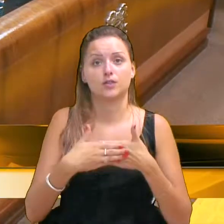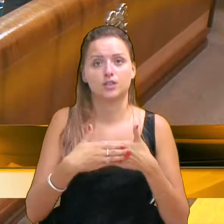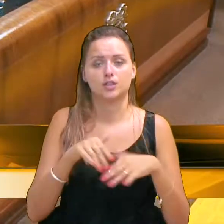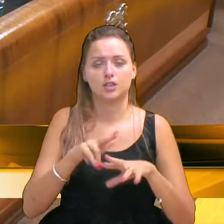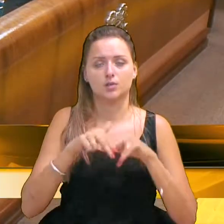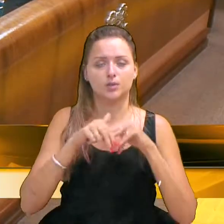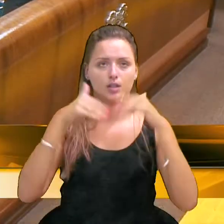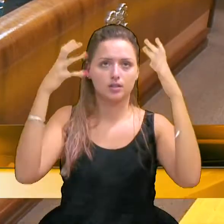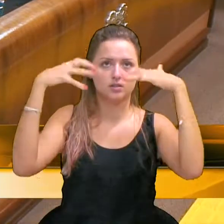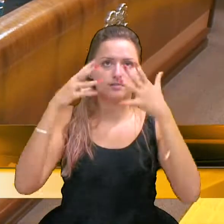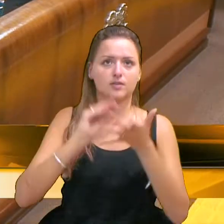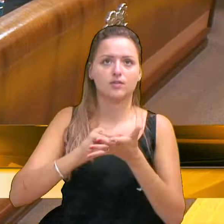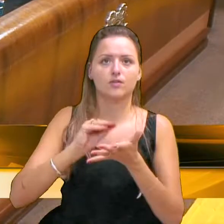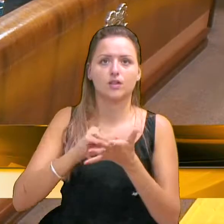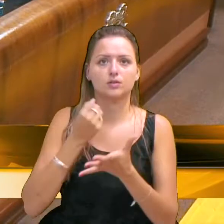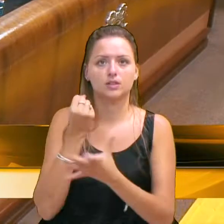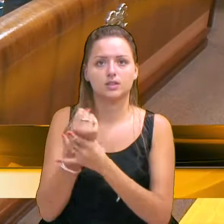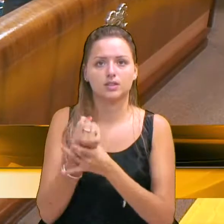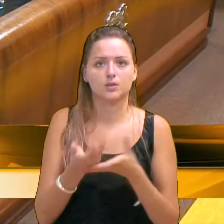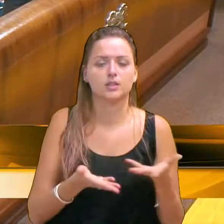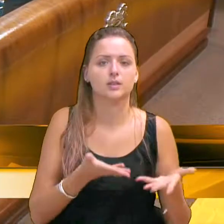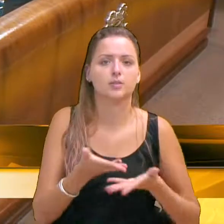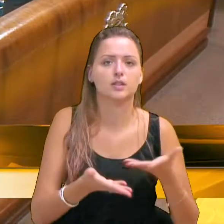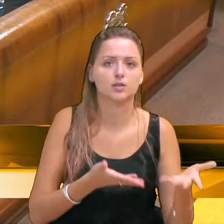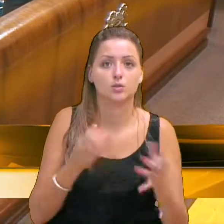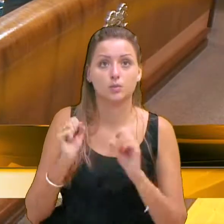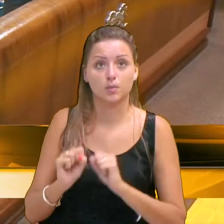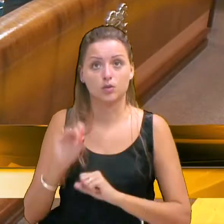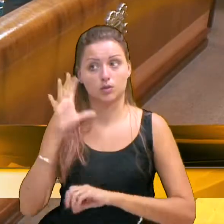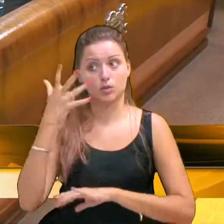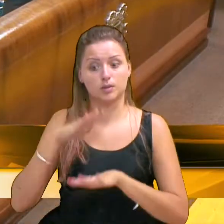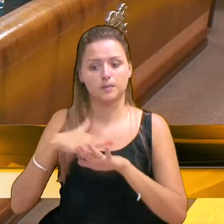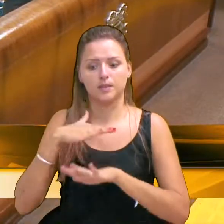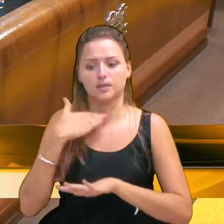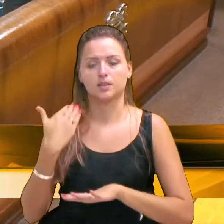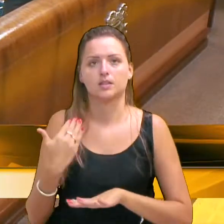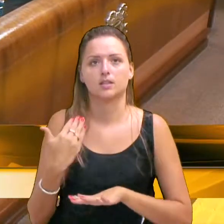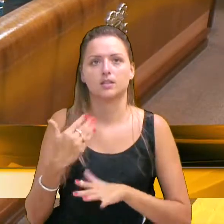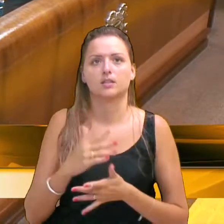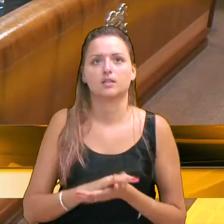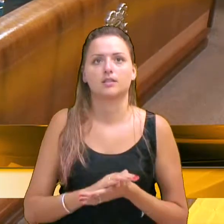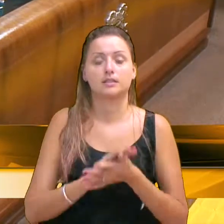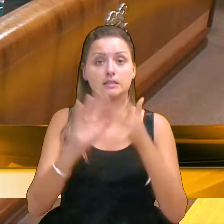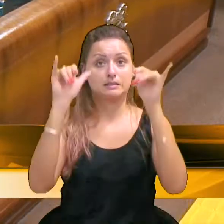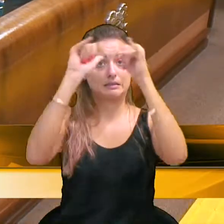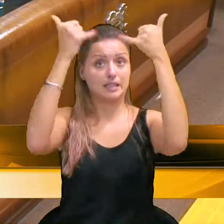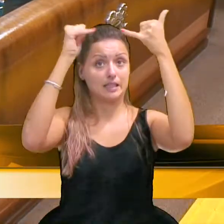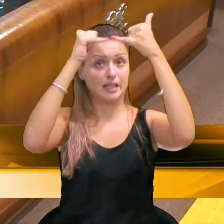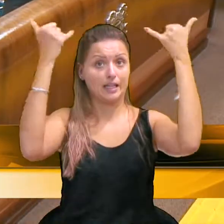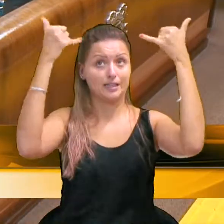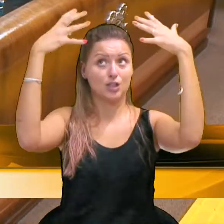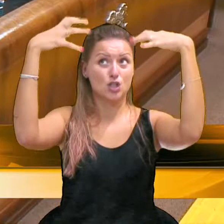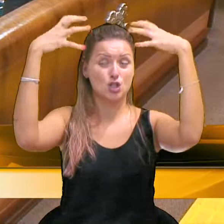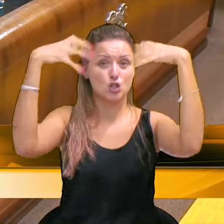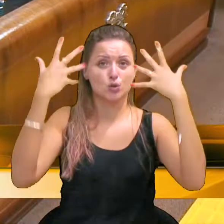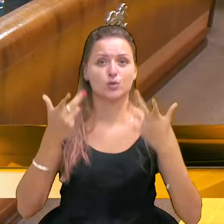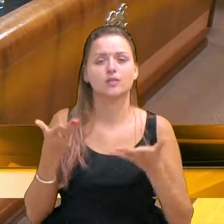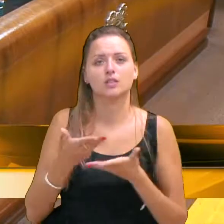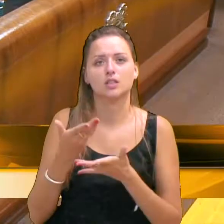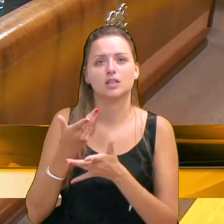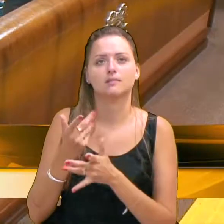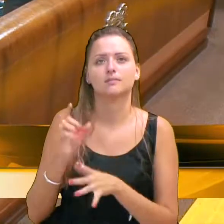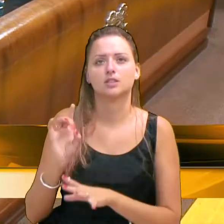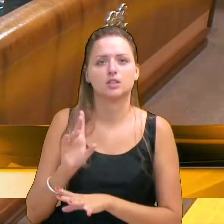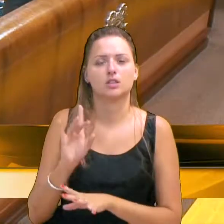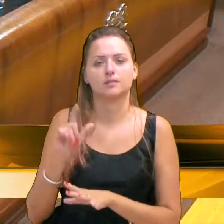virtude de segurança porque pode acontecer mais morte em virtude de chovendo em cima da elétrica, das carnes, isso já vem há algum tempo.